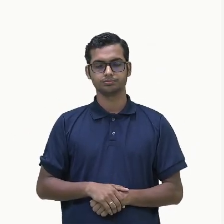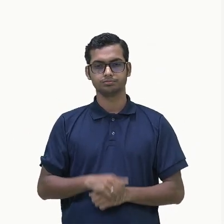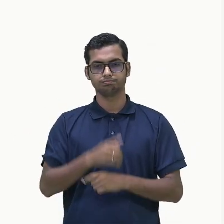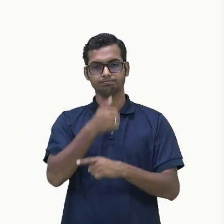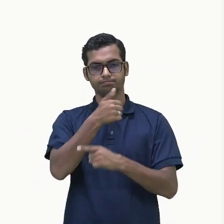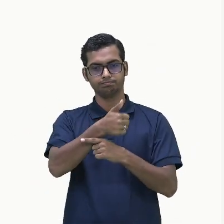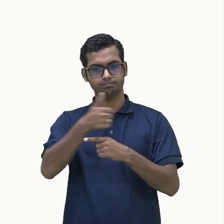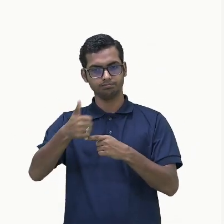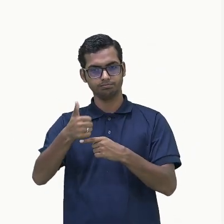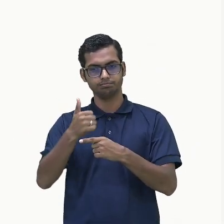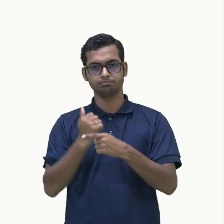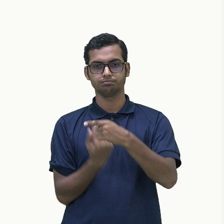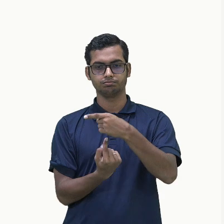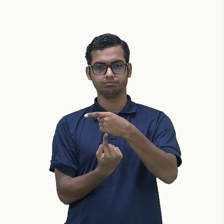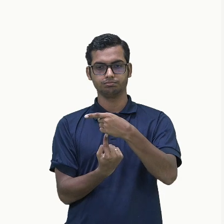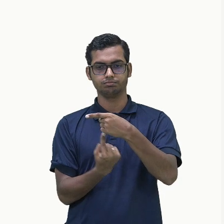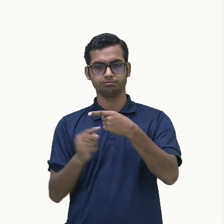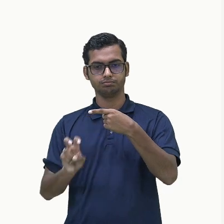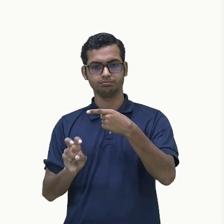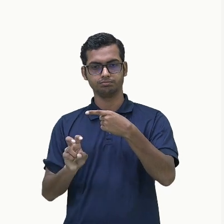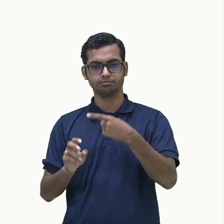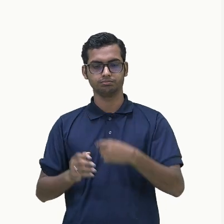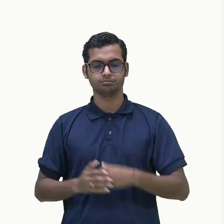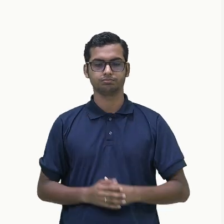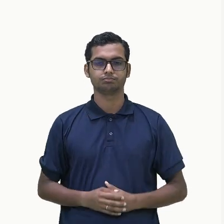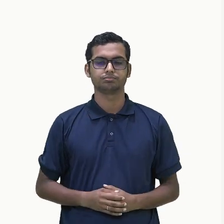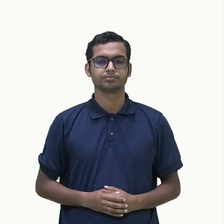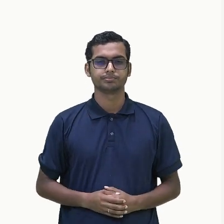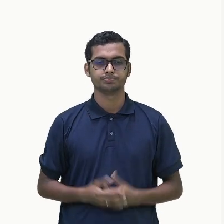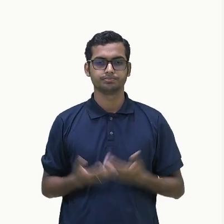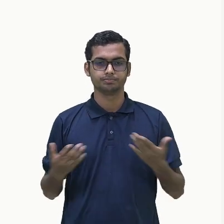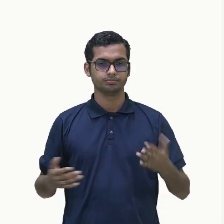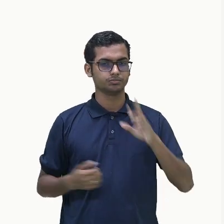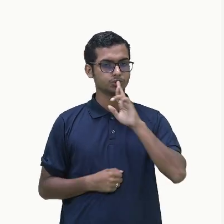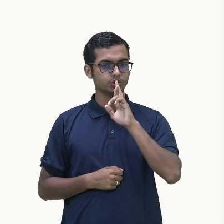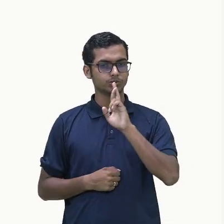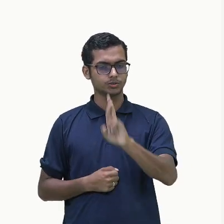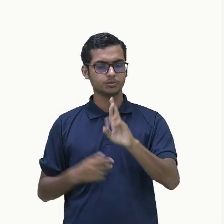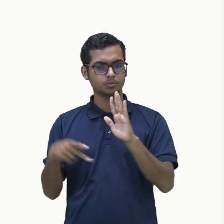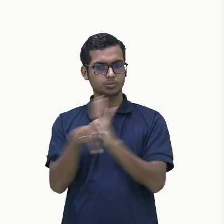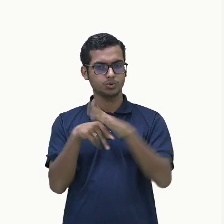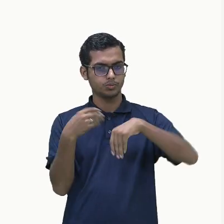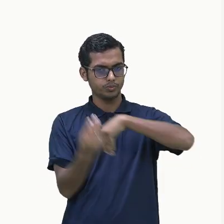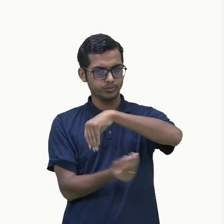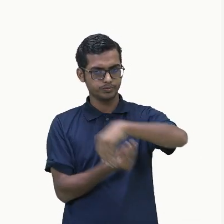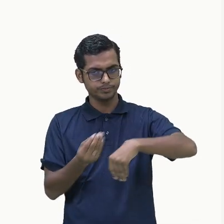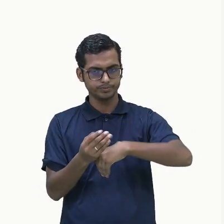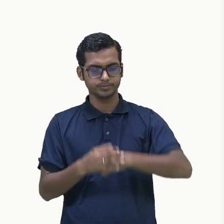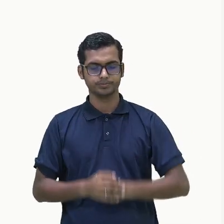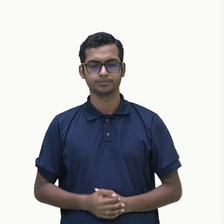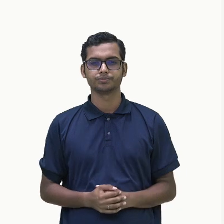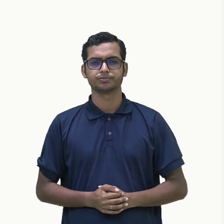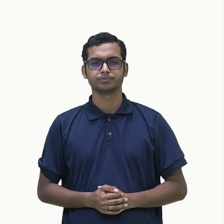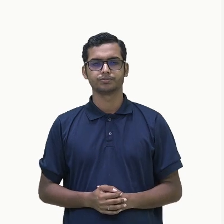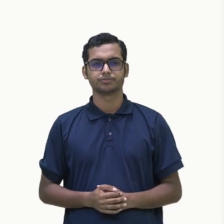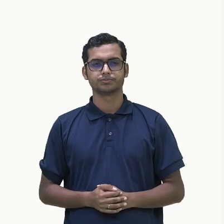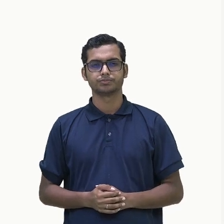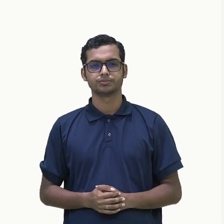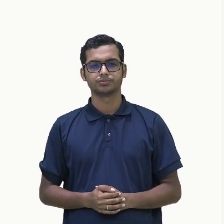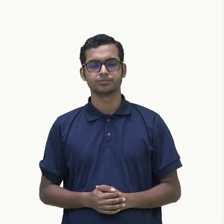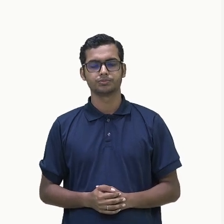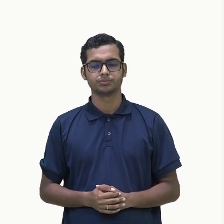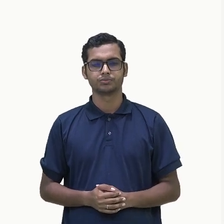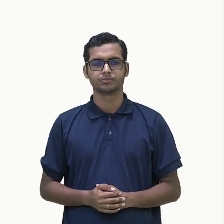quinzeavos. Então, aqui é o resultado dessa mistura. Então, essa